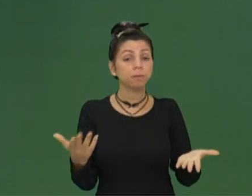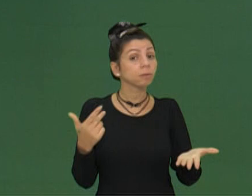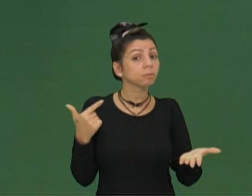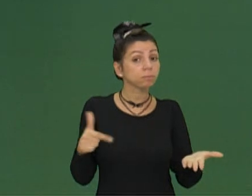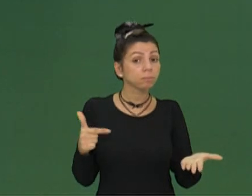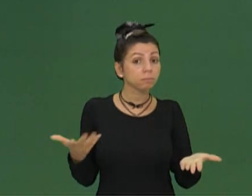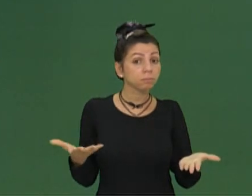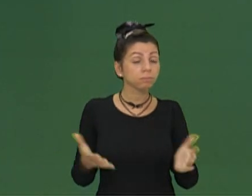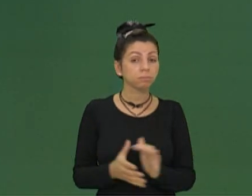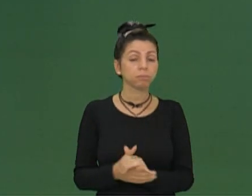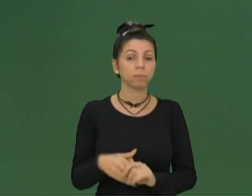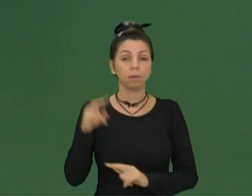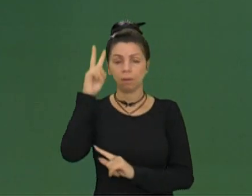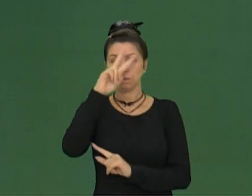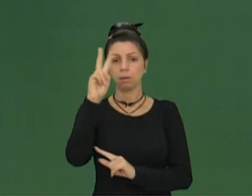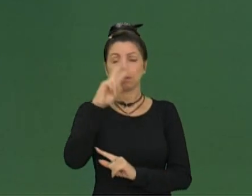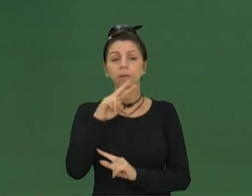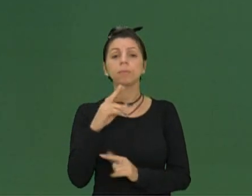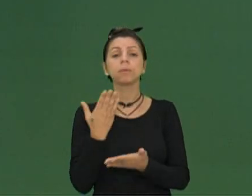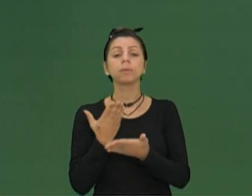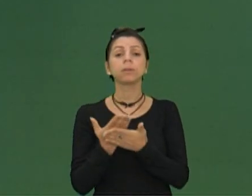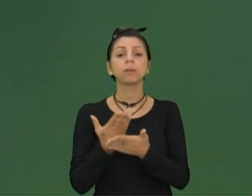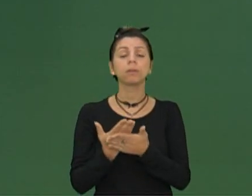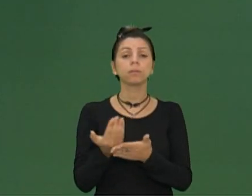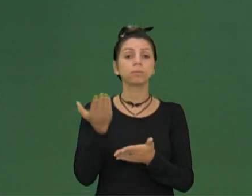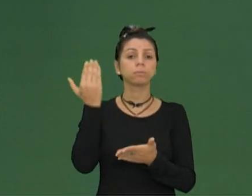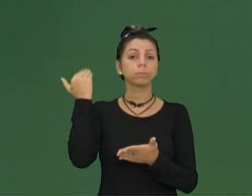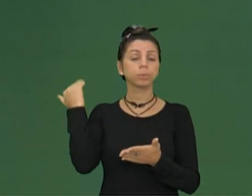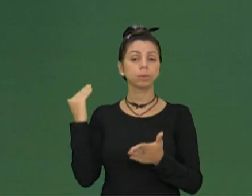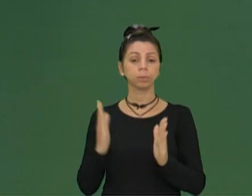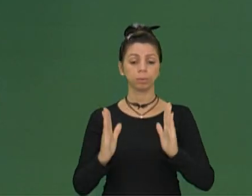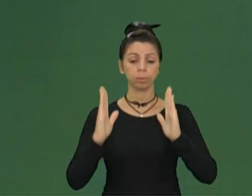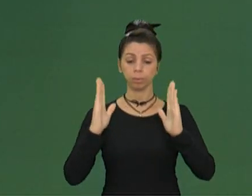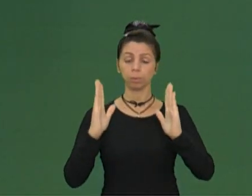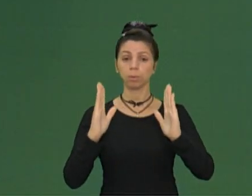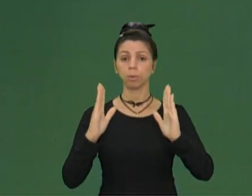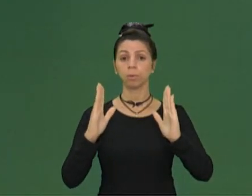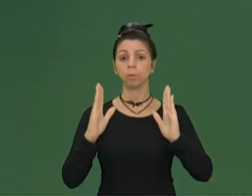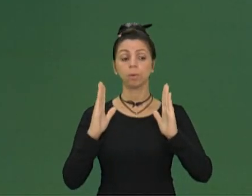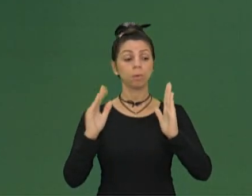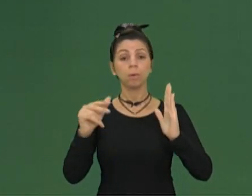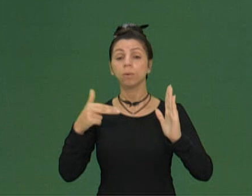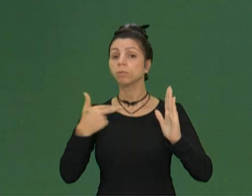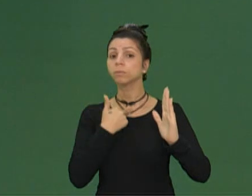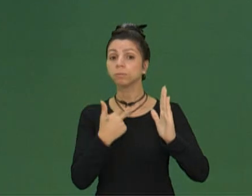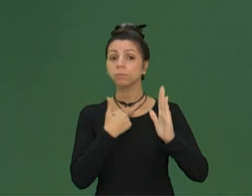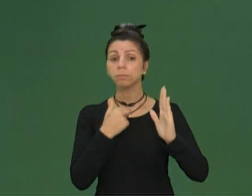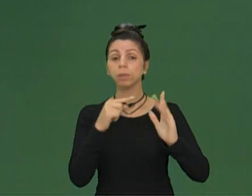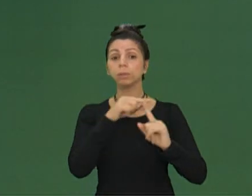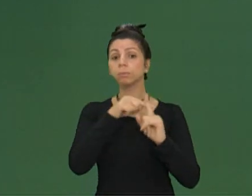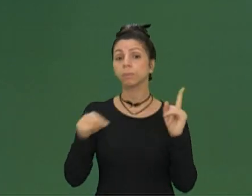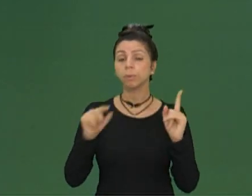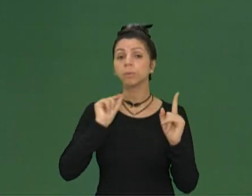solução? Lembre na aula do módulo, porque o módulo não pode ser um número negativo, certo?